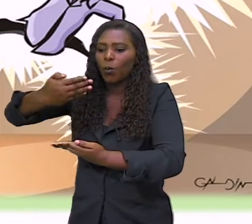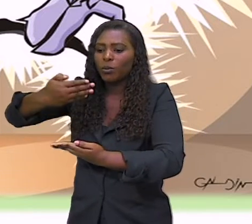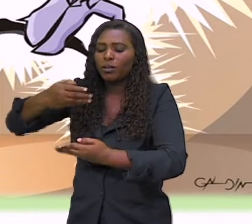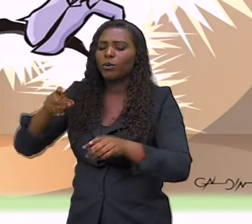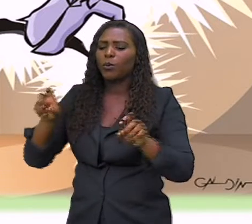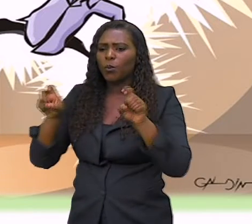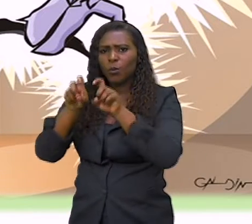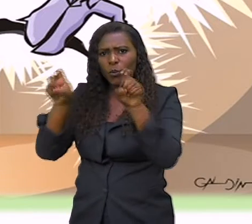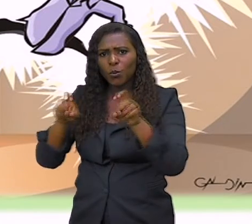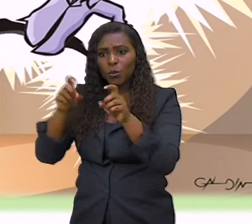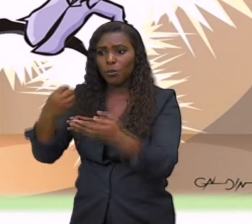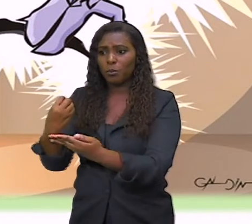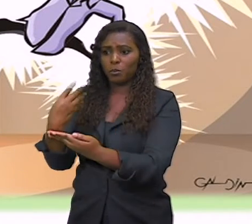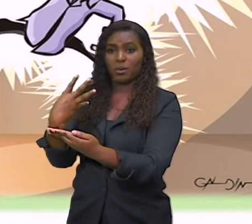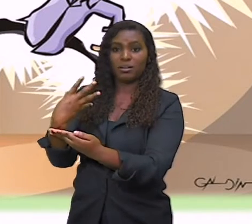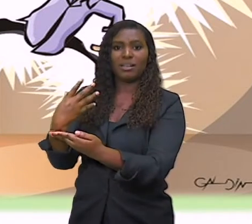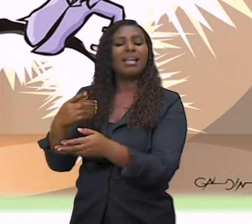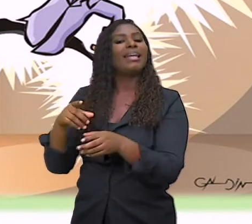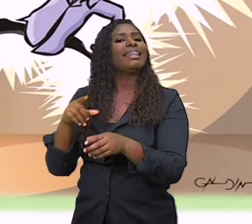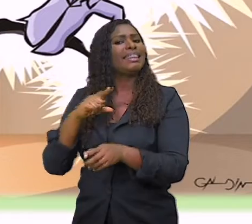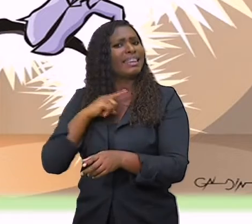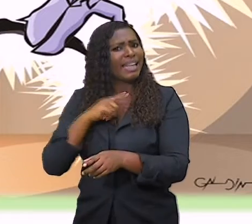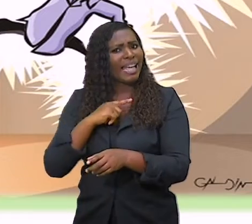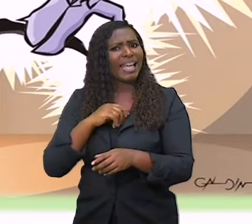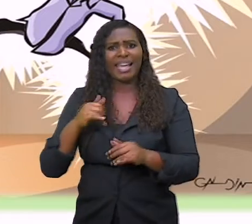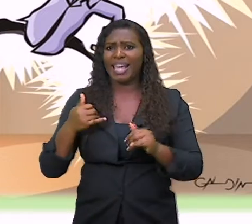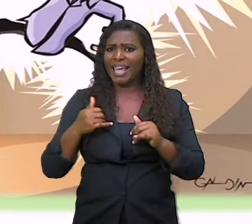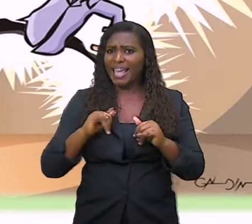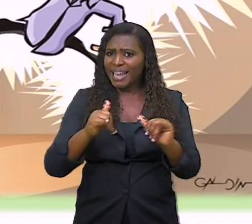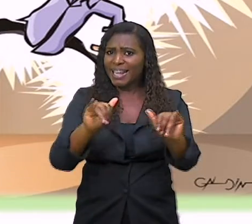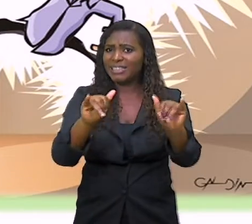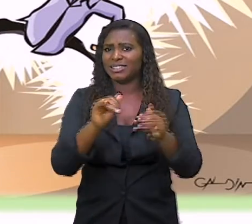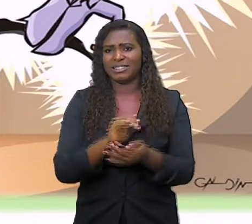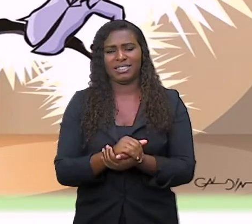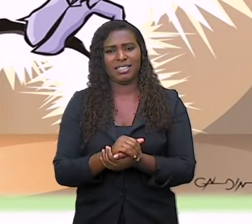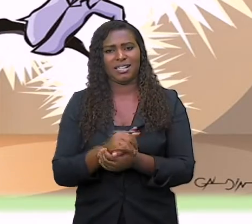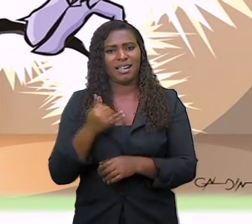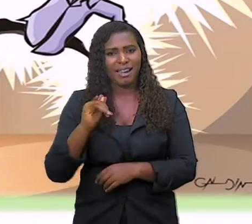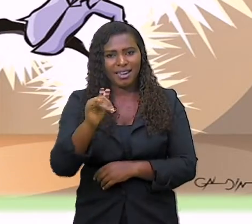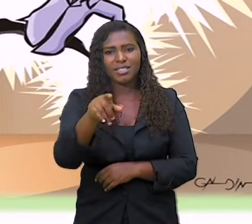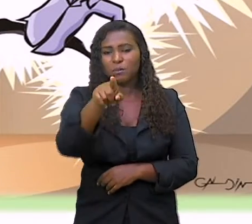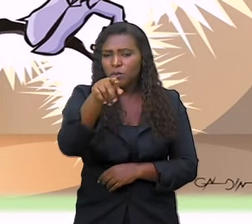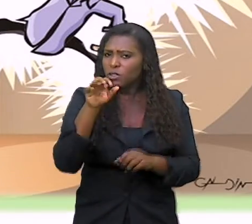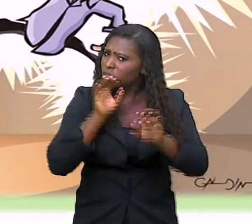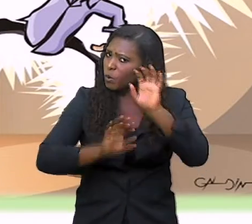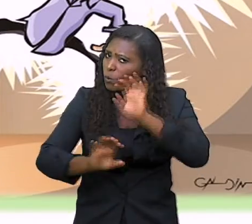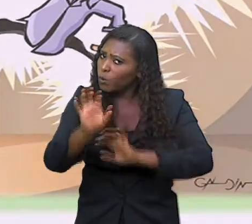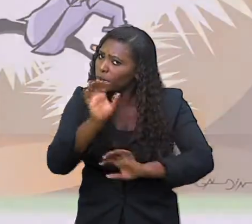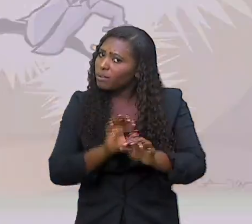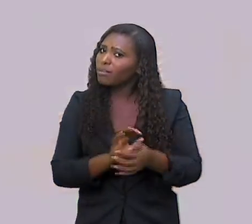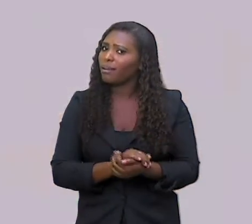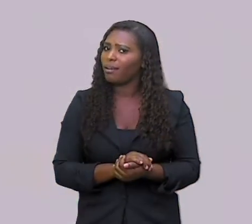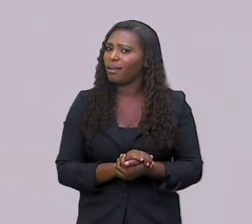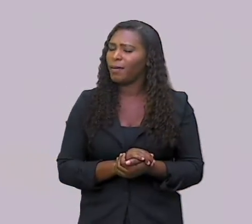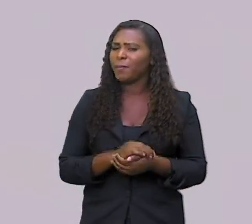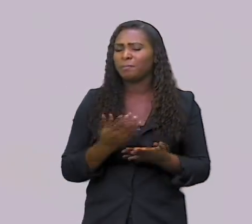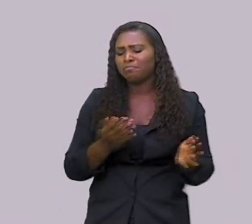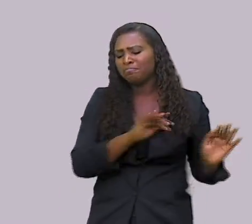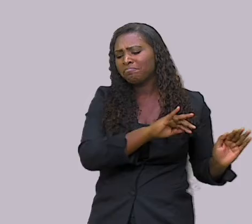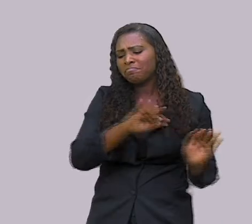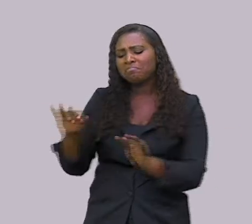energia para que a gente se cuide, não é mesmo? E aí, quais são os tipos de